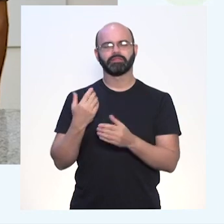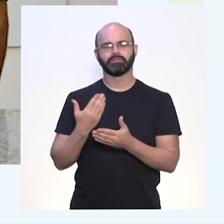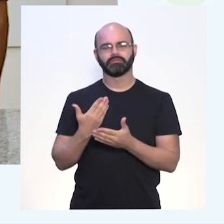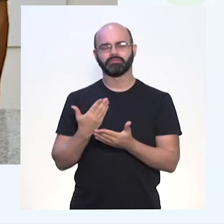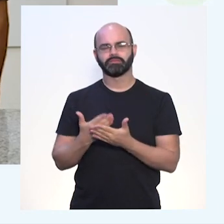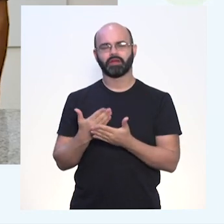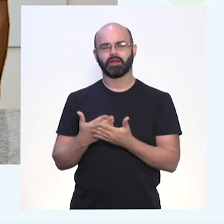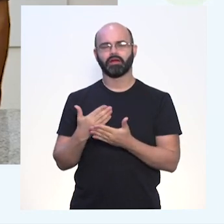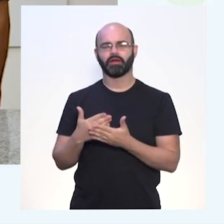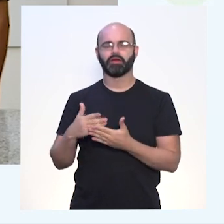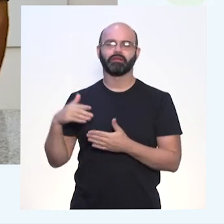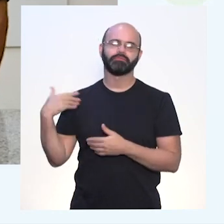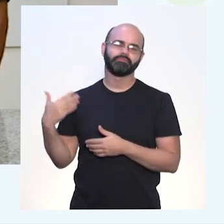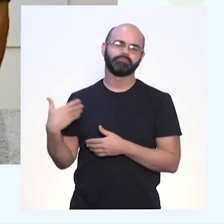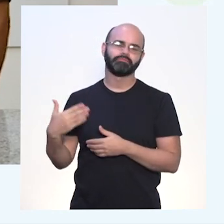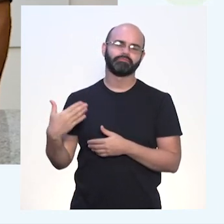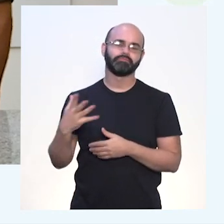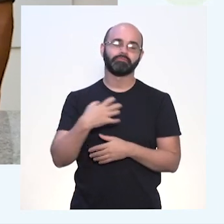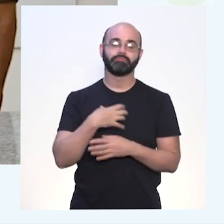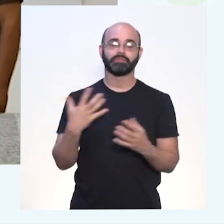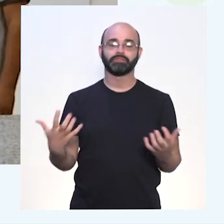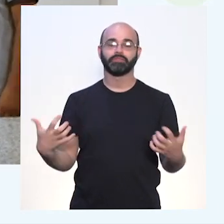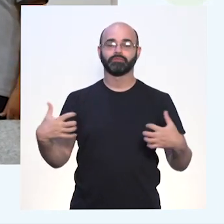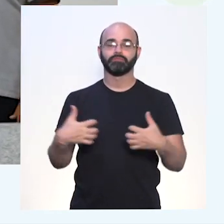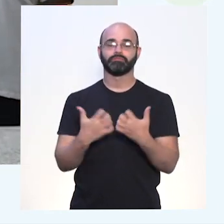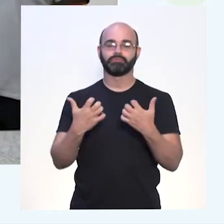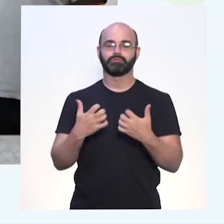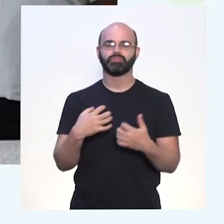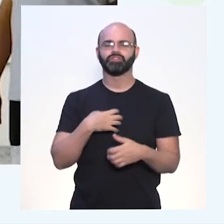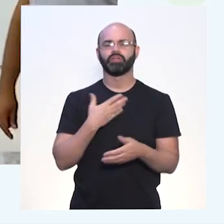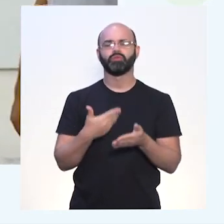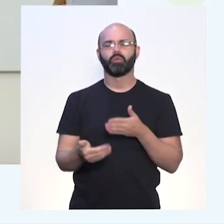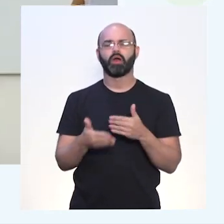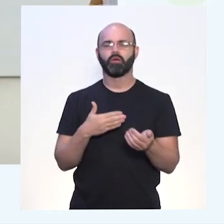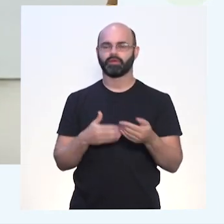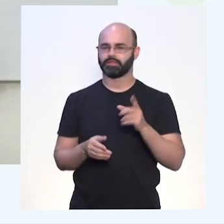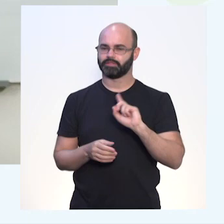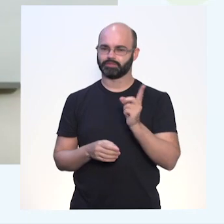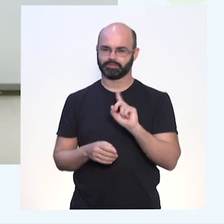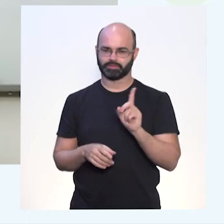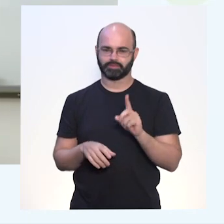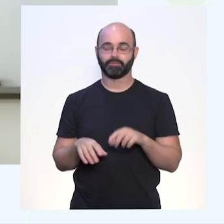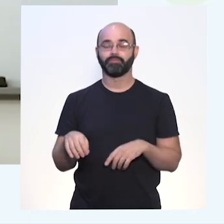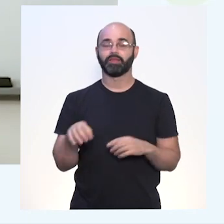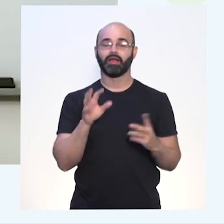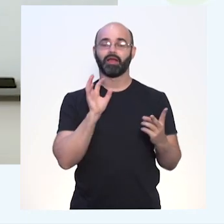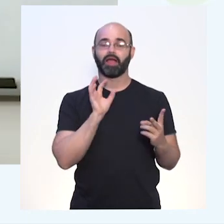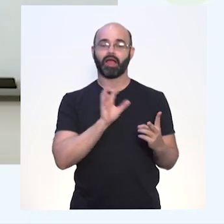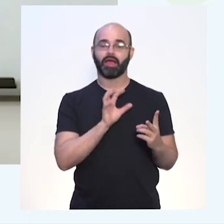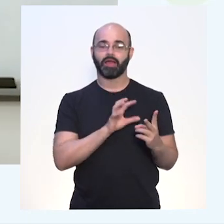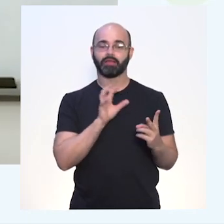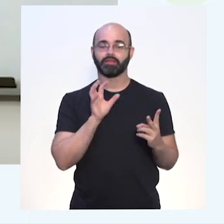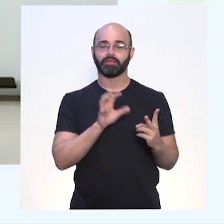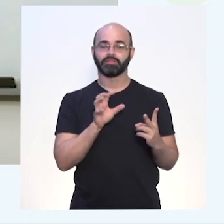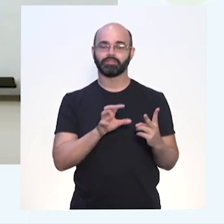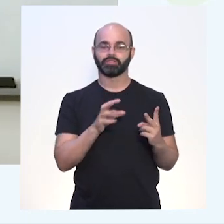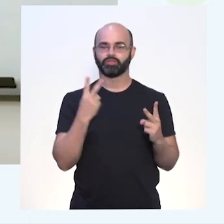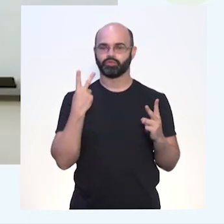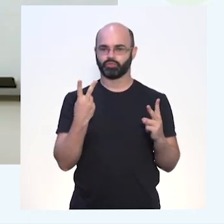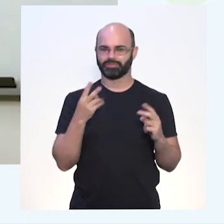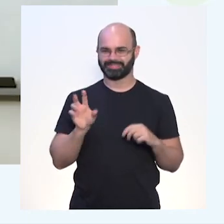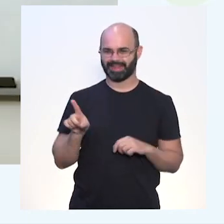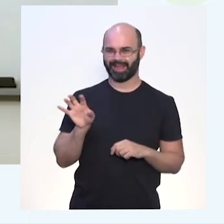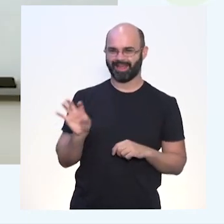essa colisão ela não pode ser de qualquer forma. Essa colisão ela tem que ter duas características para que de fato aconteça lá